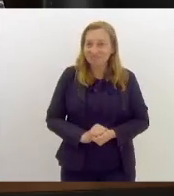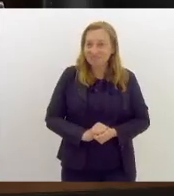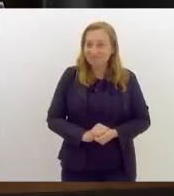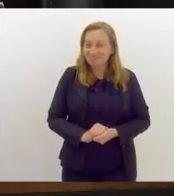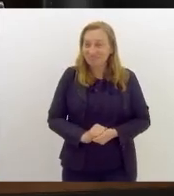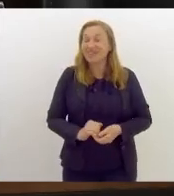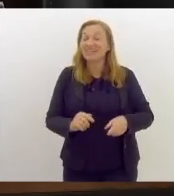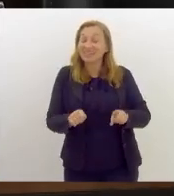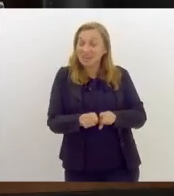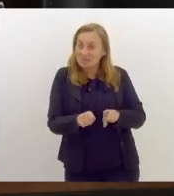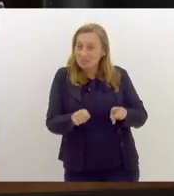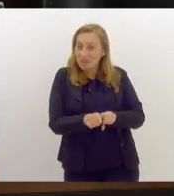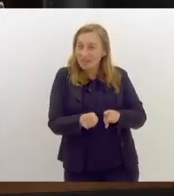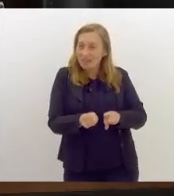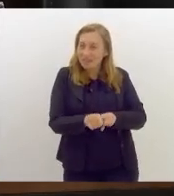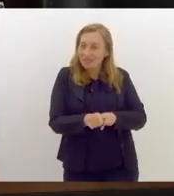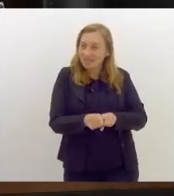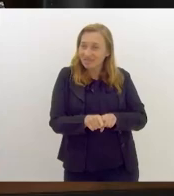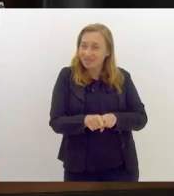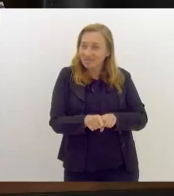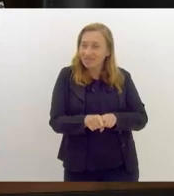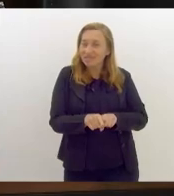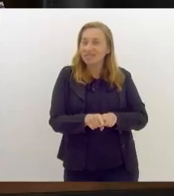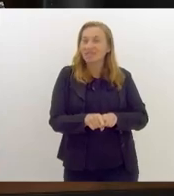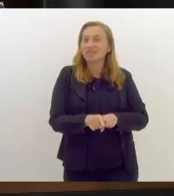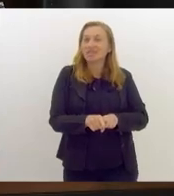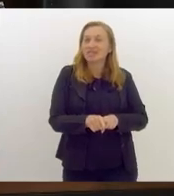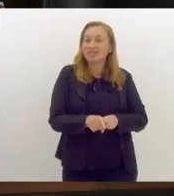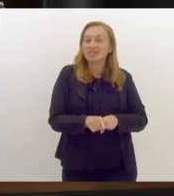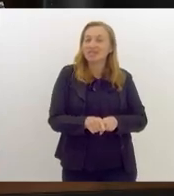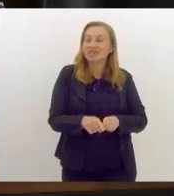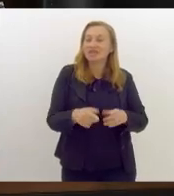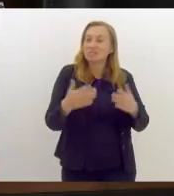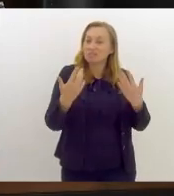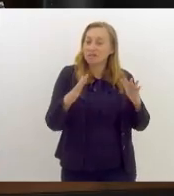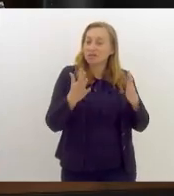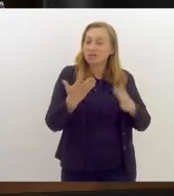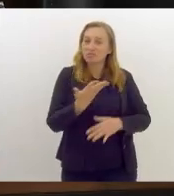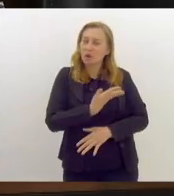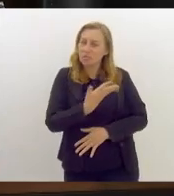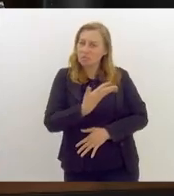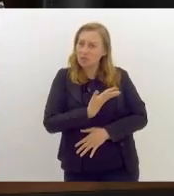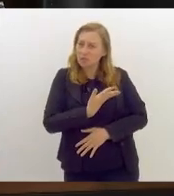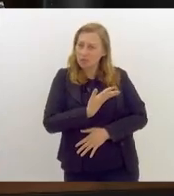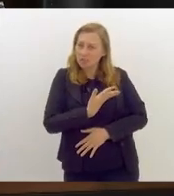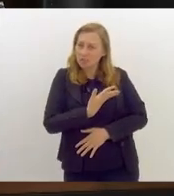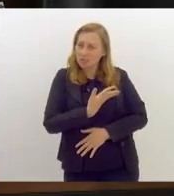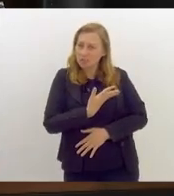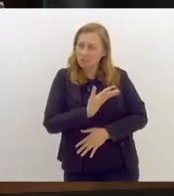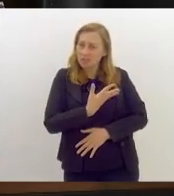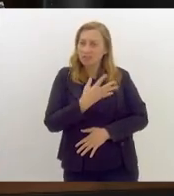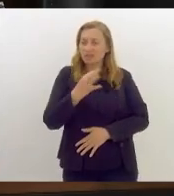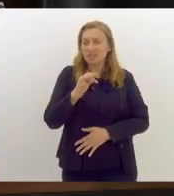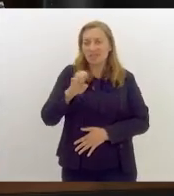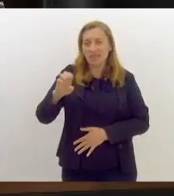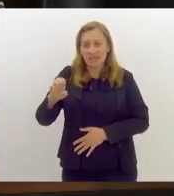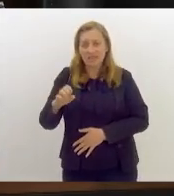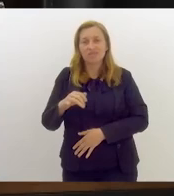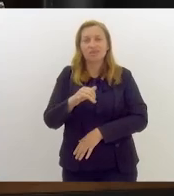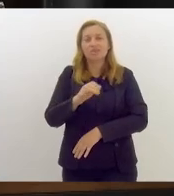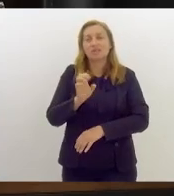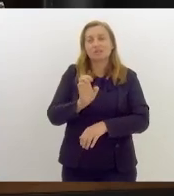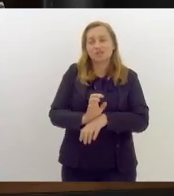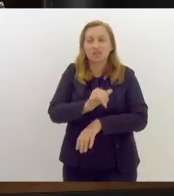transmito um cumprimento ao meu colega de Tribunal de Contas e atualmente presidente tribunal de contas do Rio de Janeiro Rodrigo